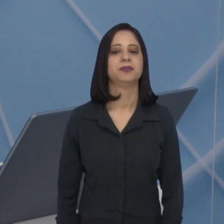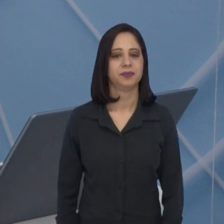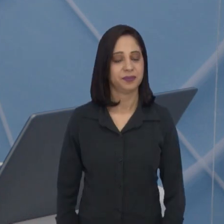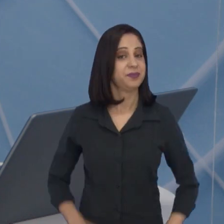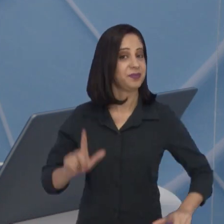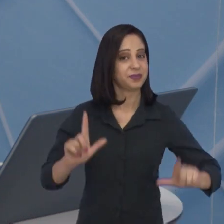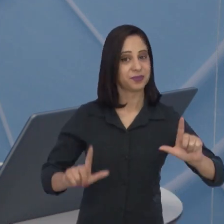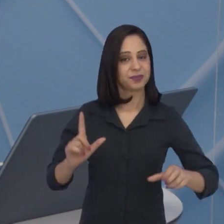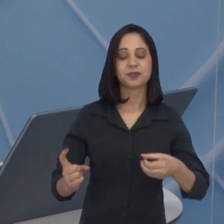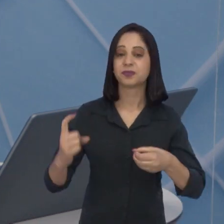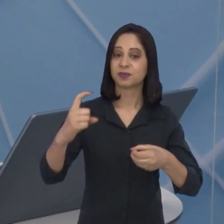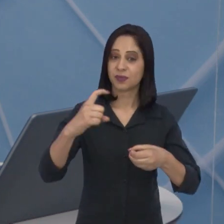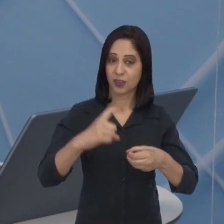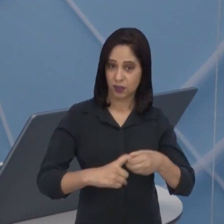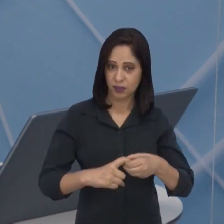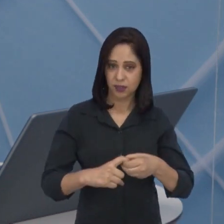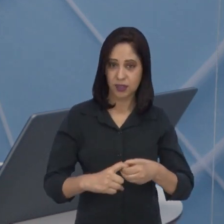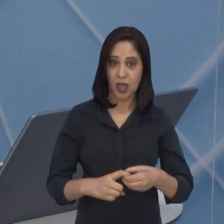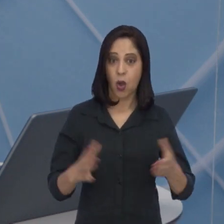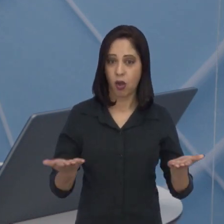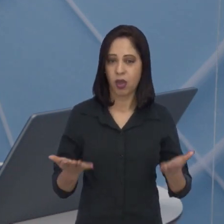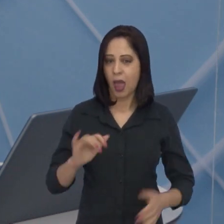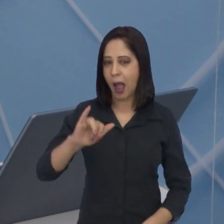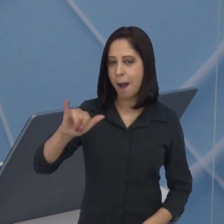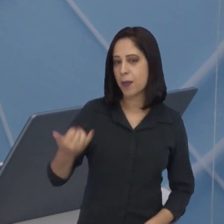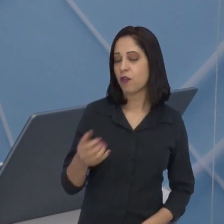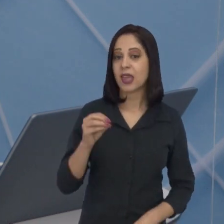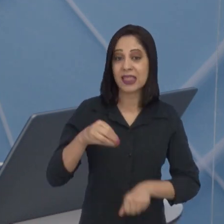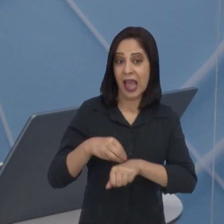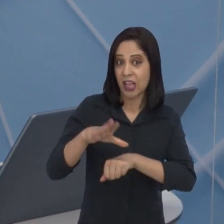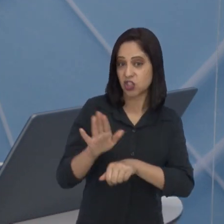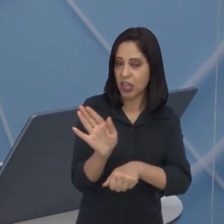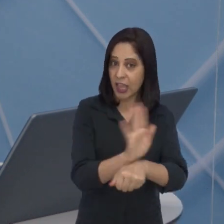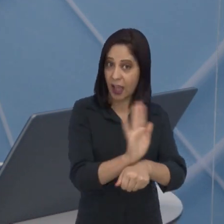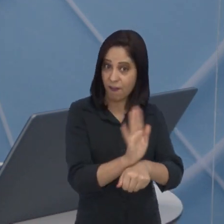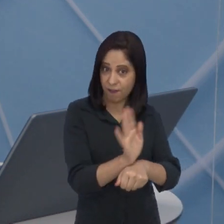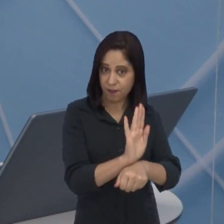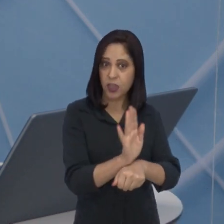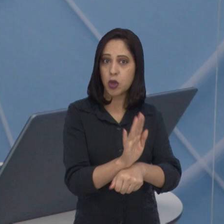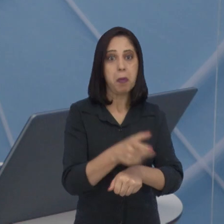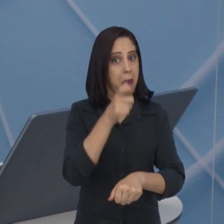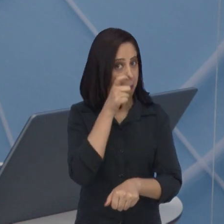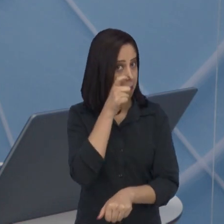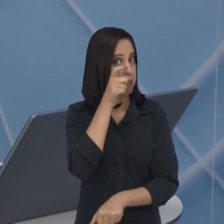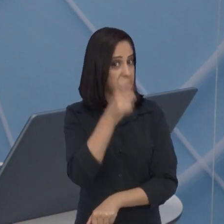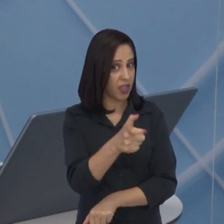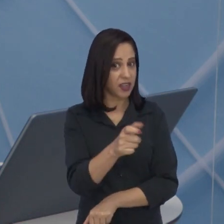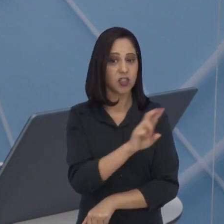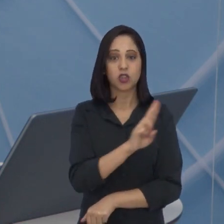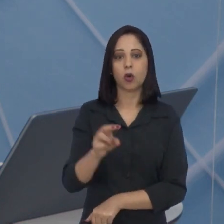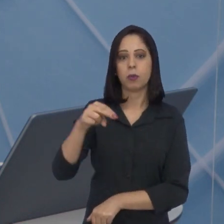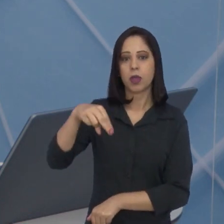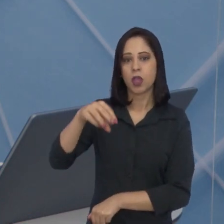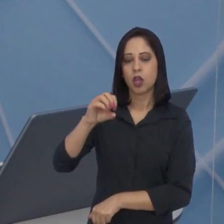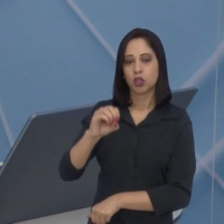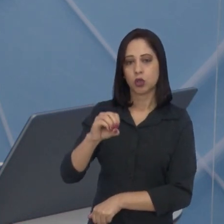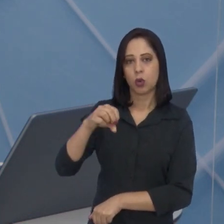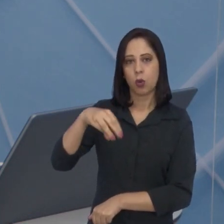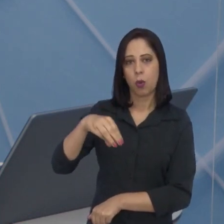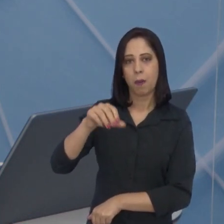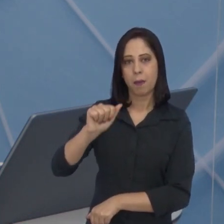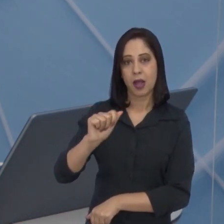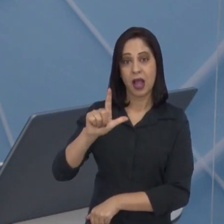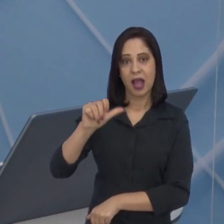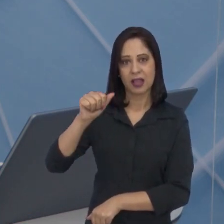De volta com Diálogos, eu quero aproveitar, gente, para indicar um filme bastante interessante que chama Nomadland. Ele conta